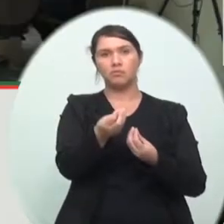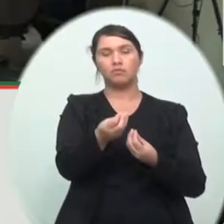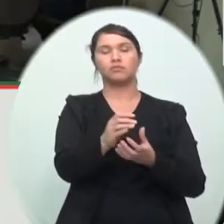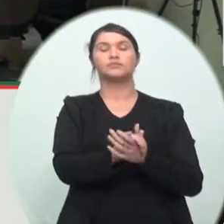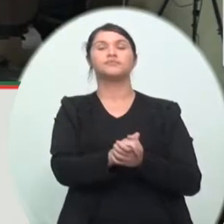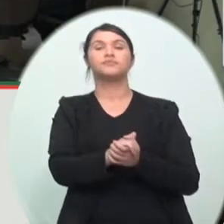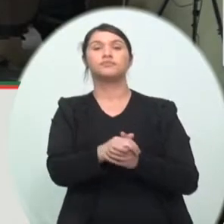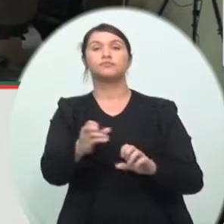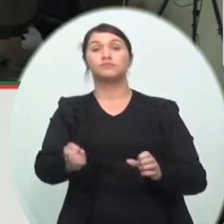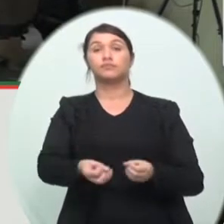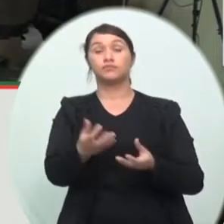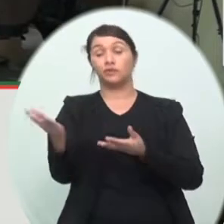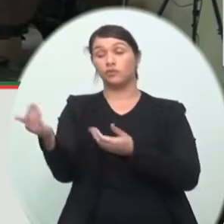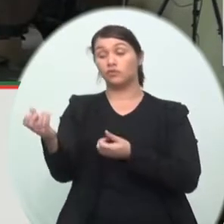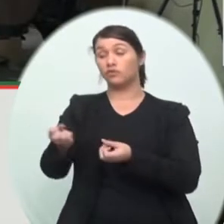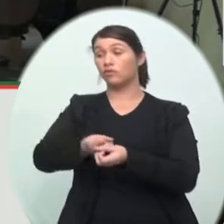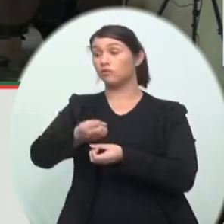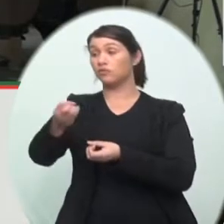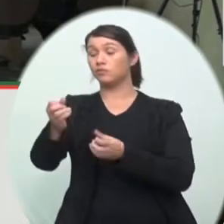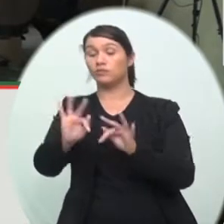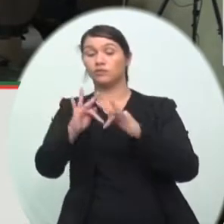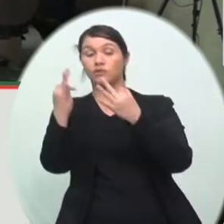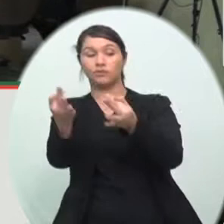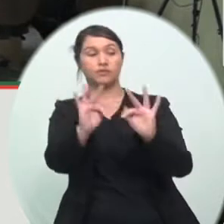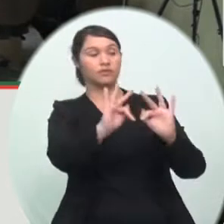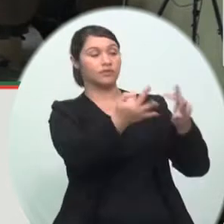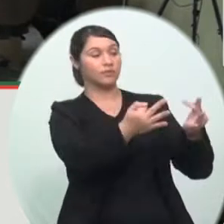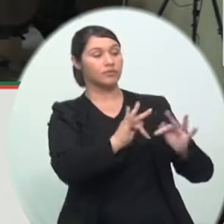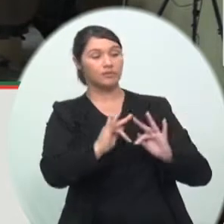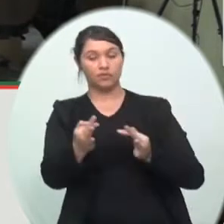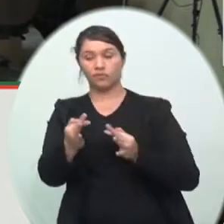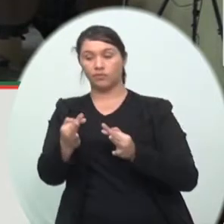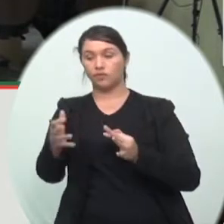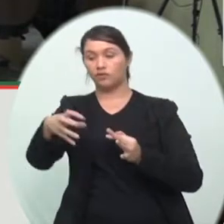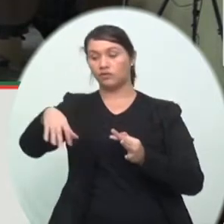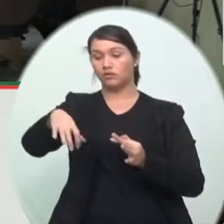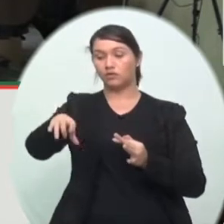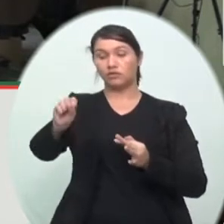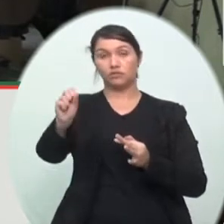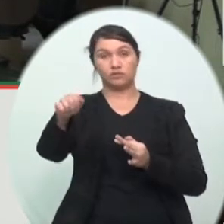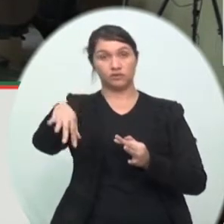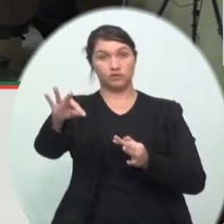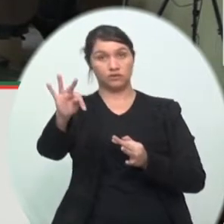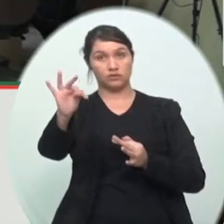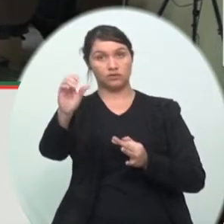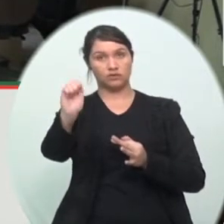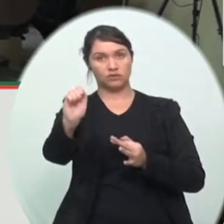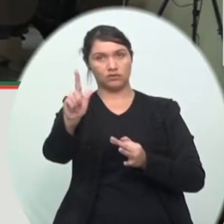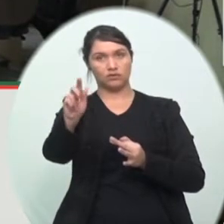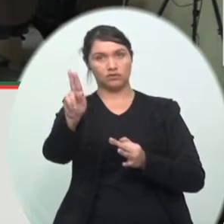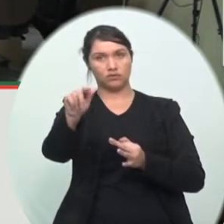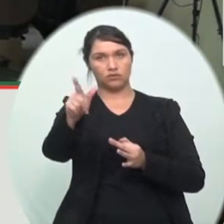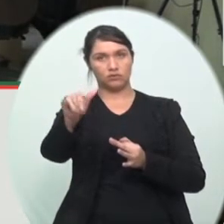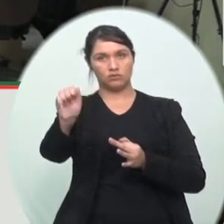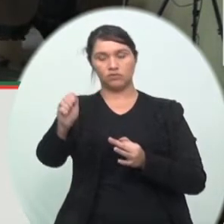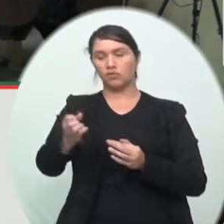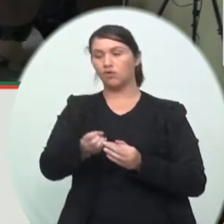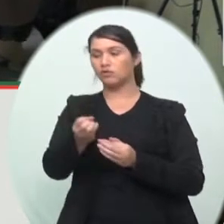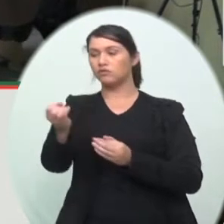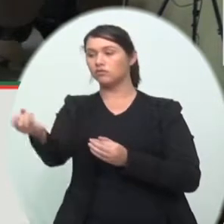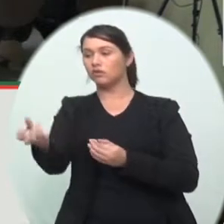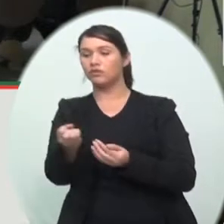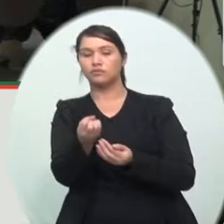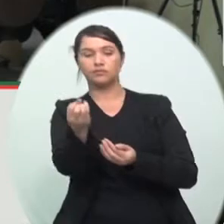jovens fizeram a distribuição dos alimentos às famílias carentes da região da Grande Santa Luzia. Naquela época, participavam no grupo